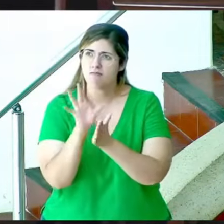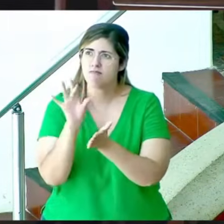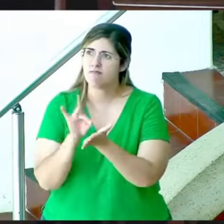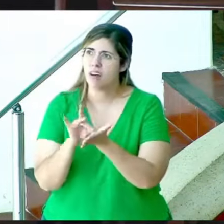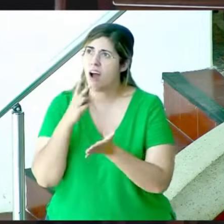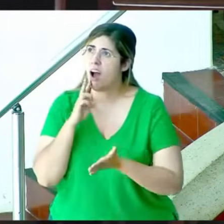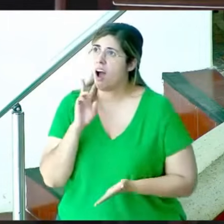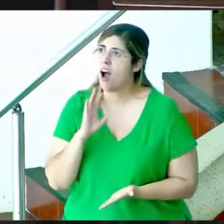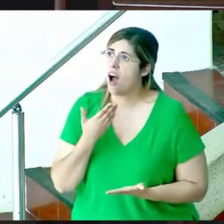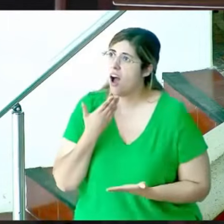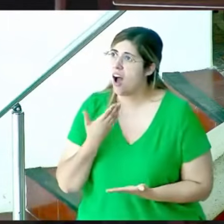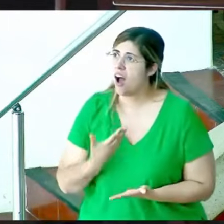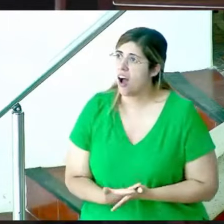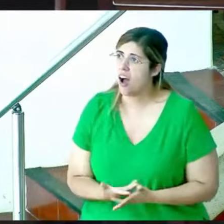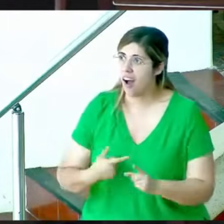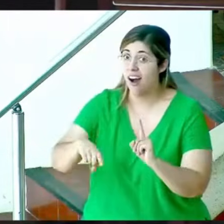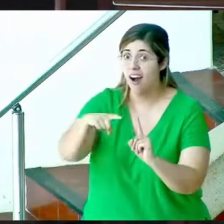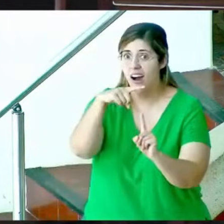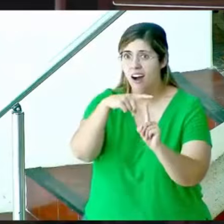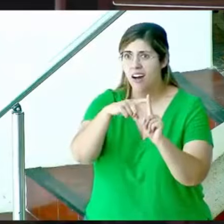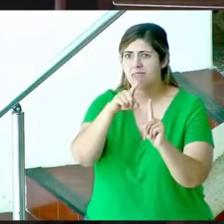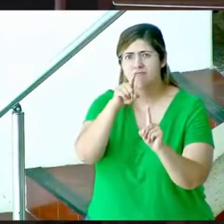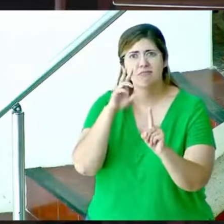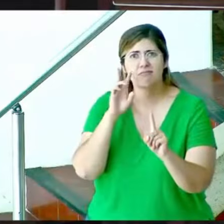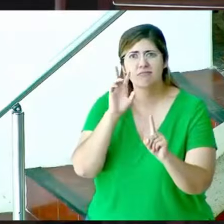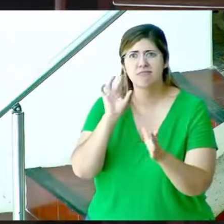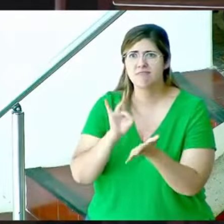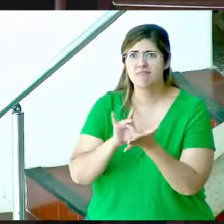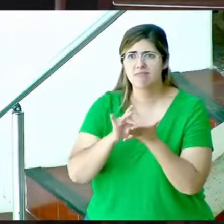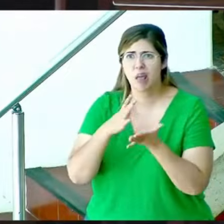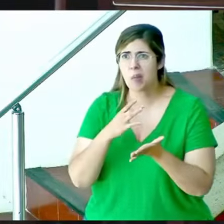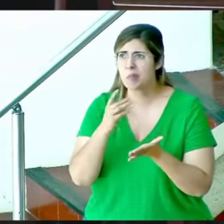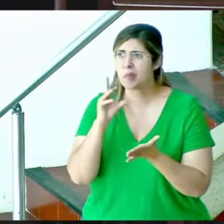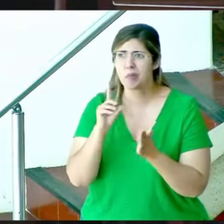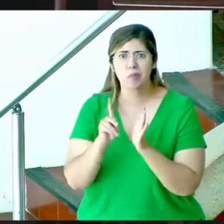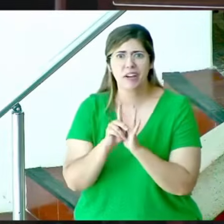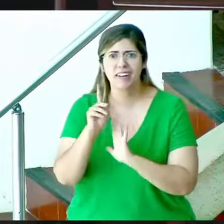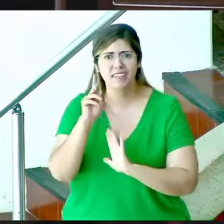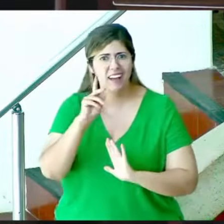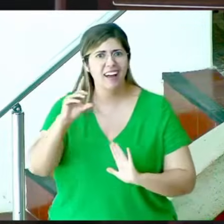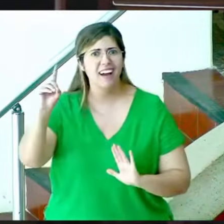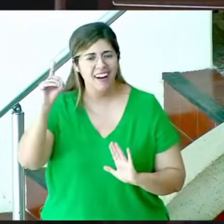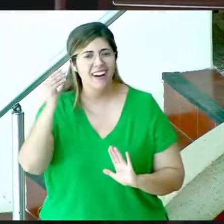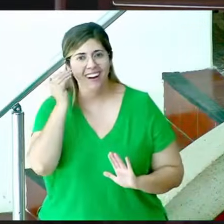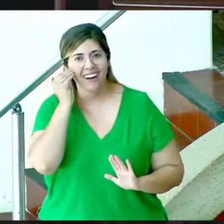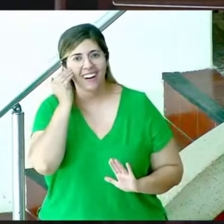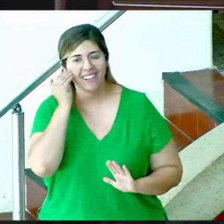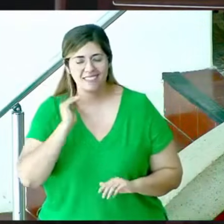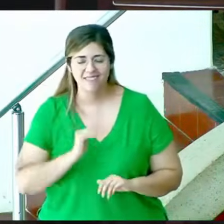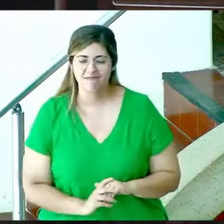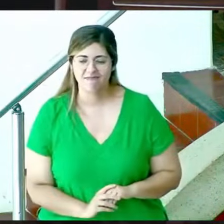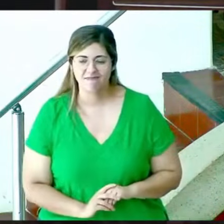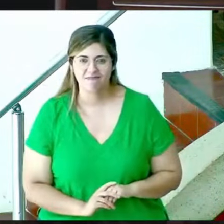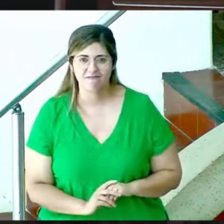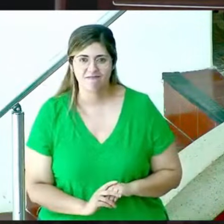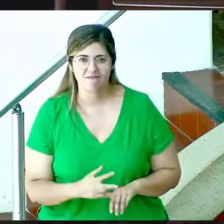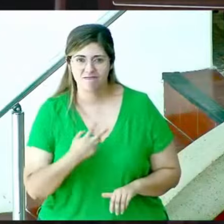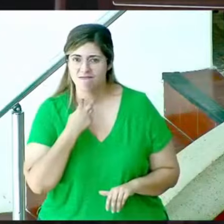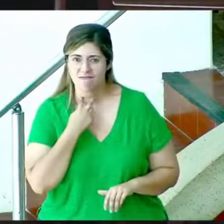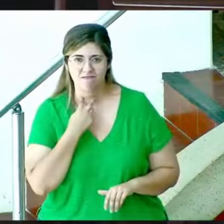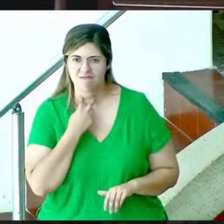verdadeiramente, sei que ele é o Filho de Deus. Sabe, não dá para trazer Avatar para o